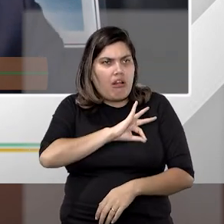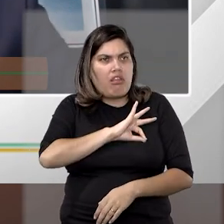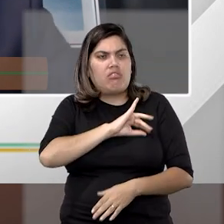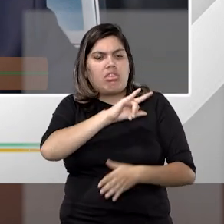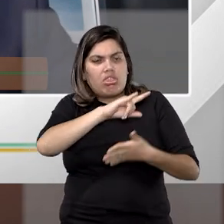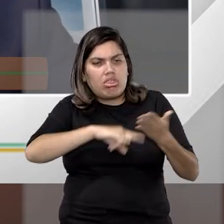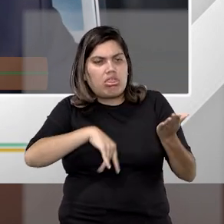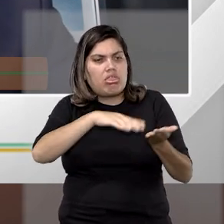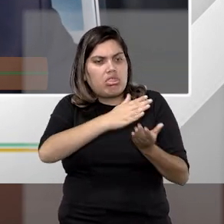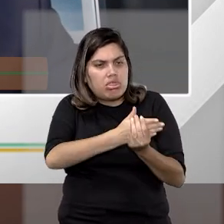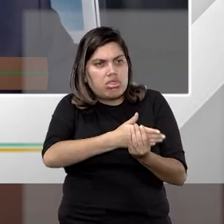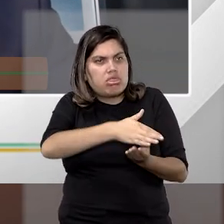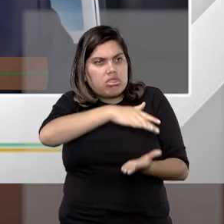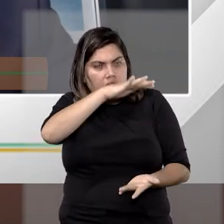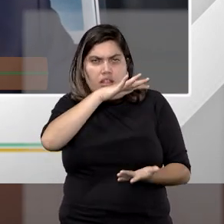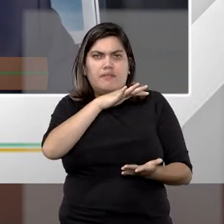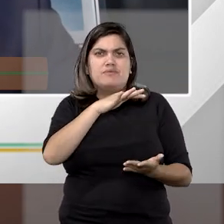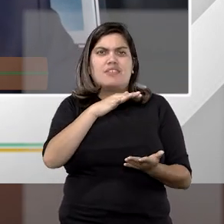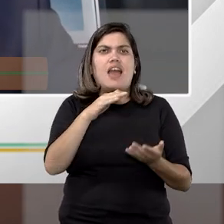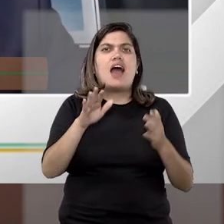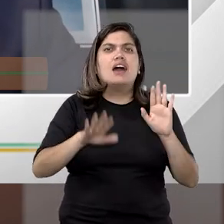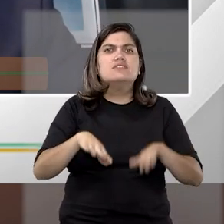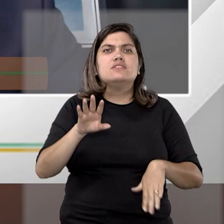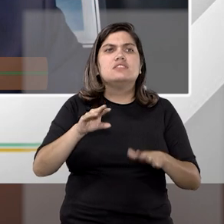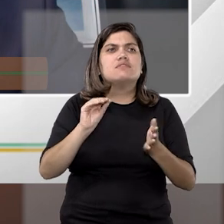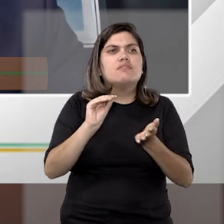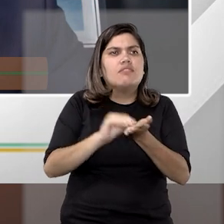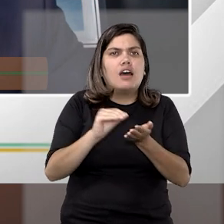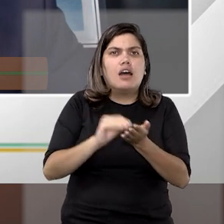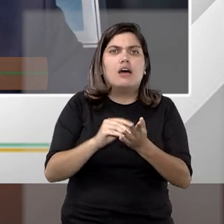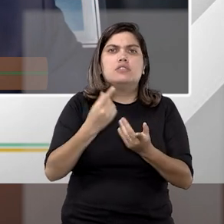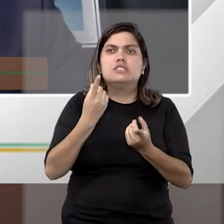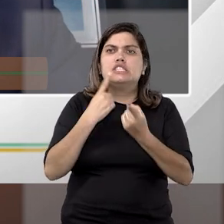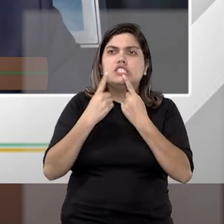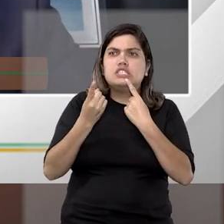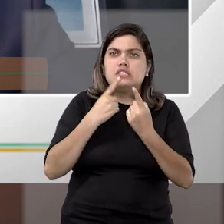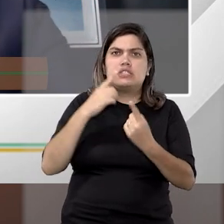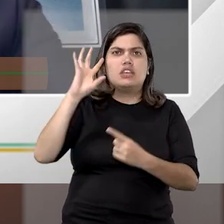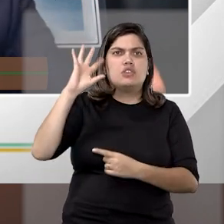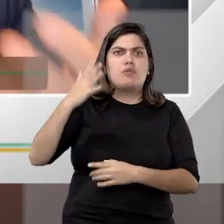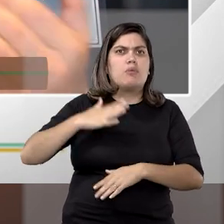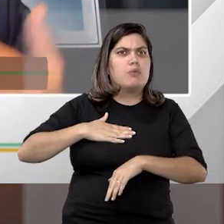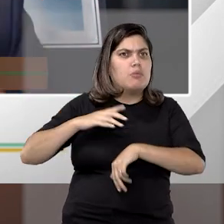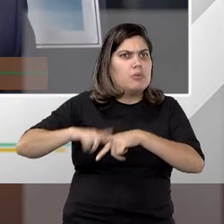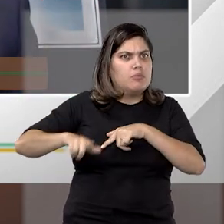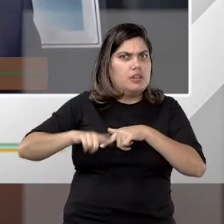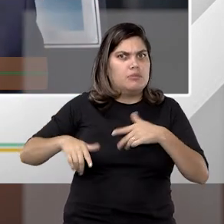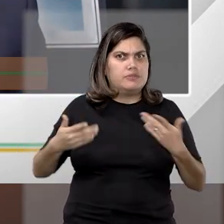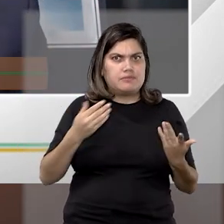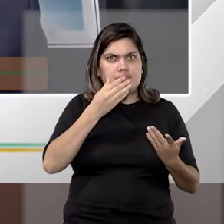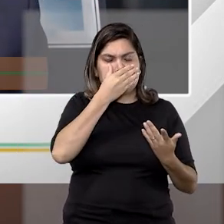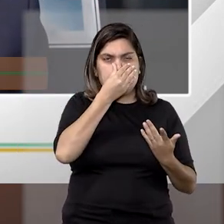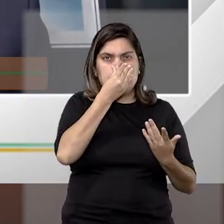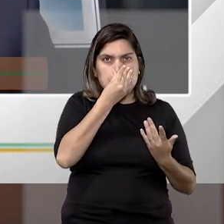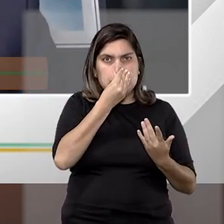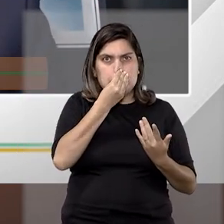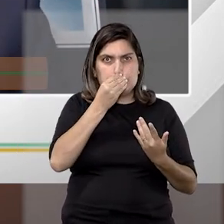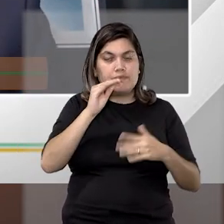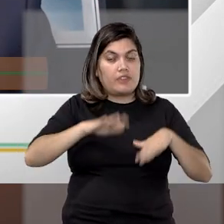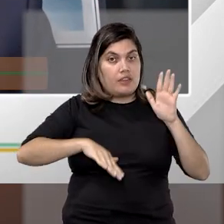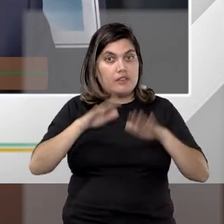acionar a polícia para resolver uma questão dessa Será que não me falta um pouco de capacidade para resolver os meus problemas